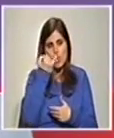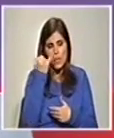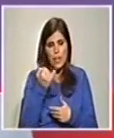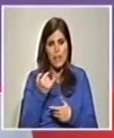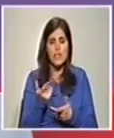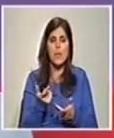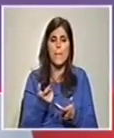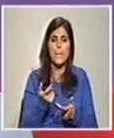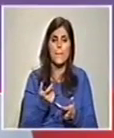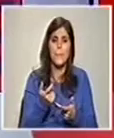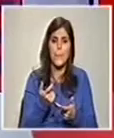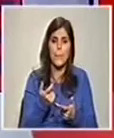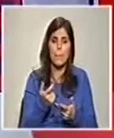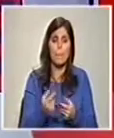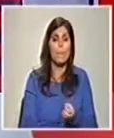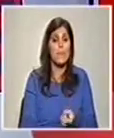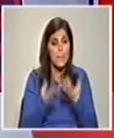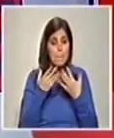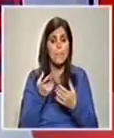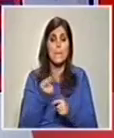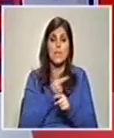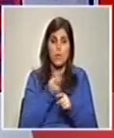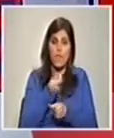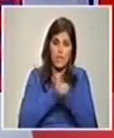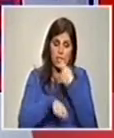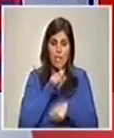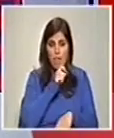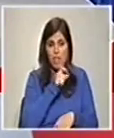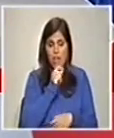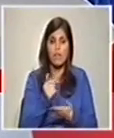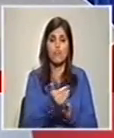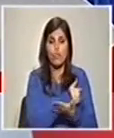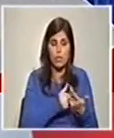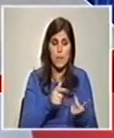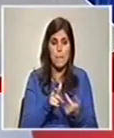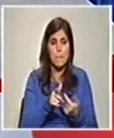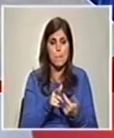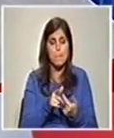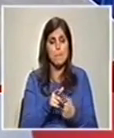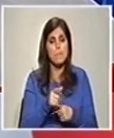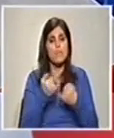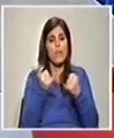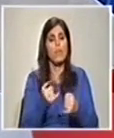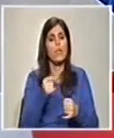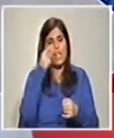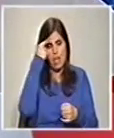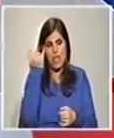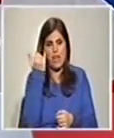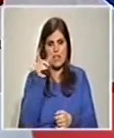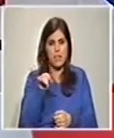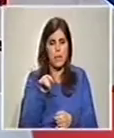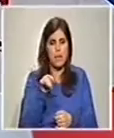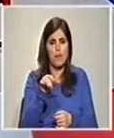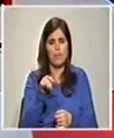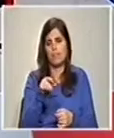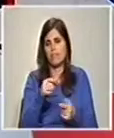produzem e que depois o produto pode ser vendido. Exato. E pode... E melhoram a vida das pessoas. Obviamente. Depois, ideias mais fora da